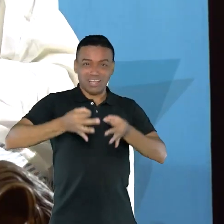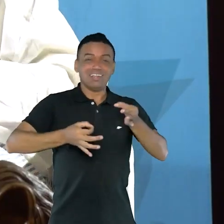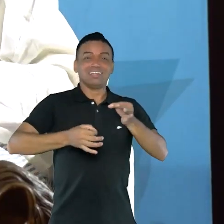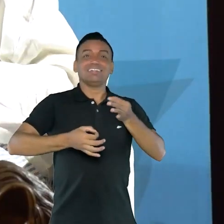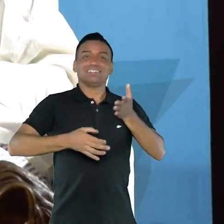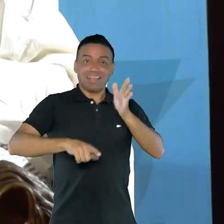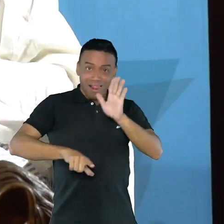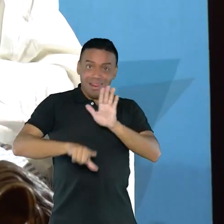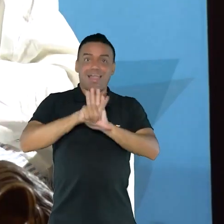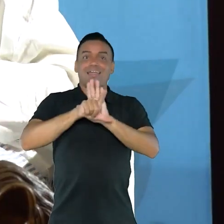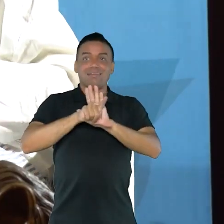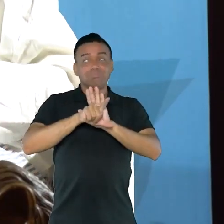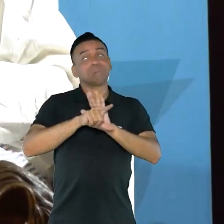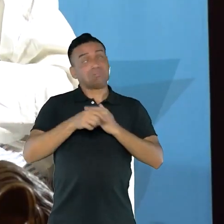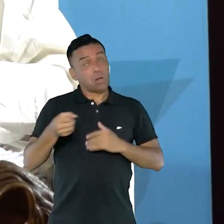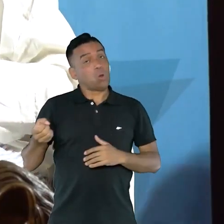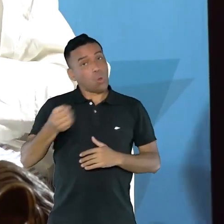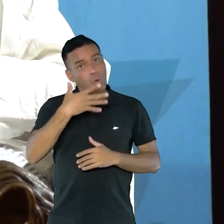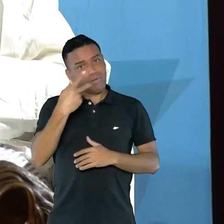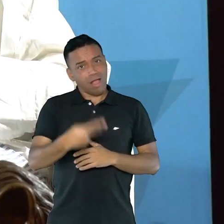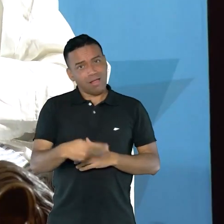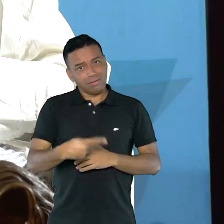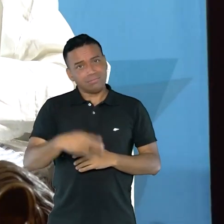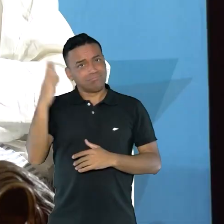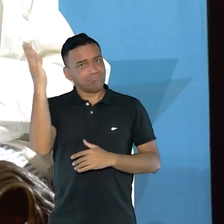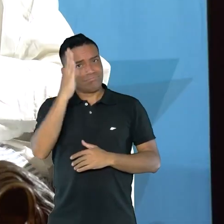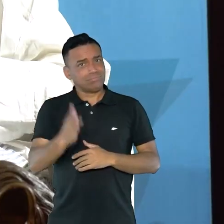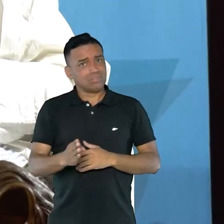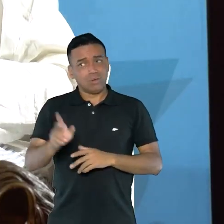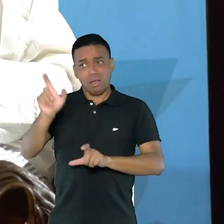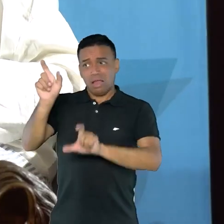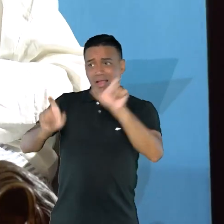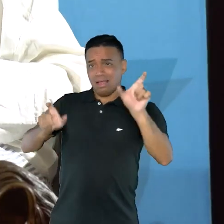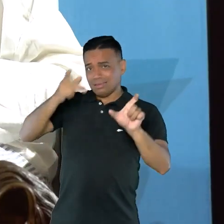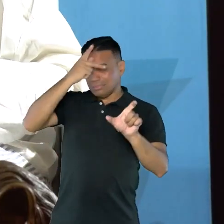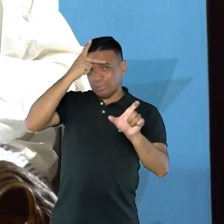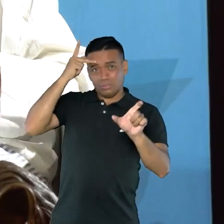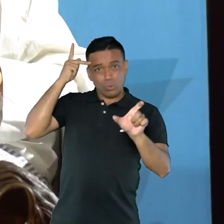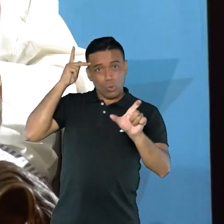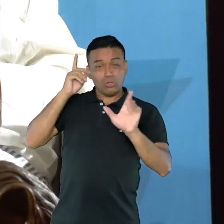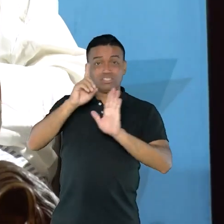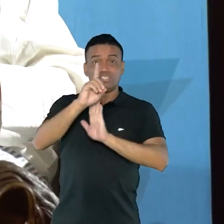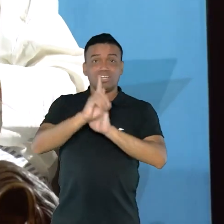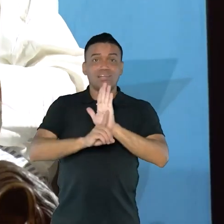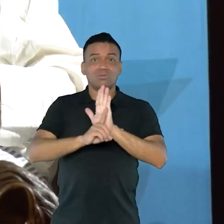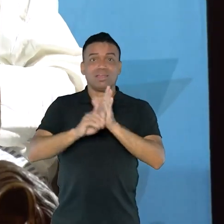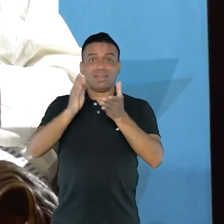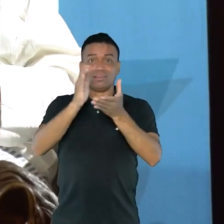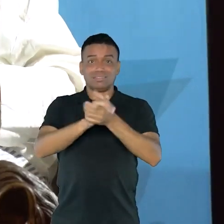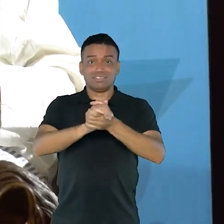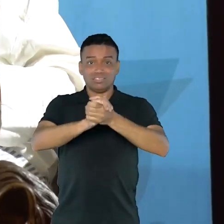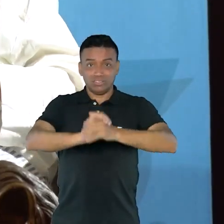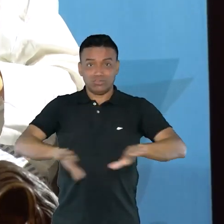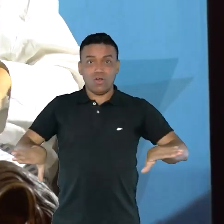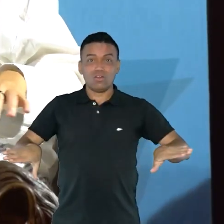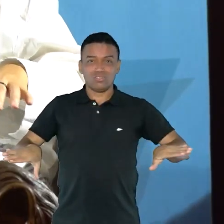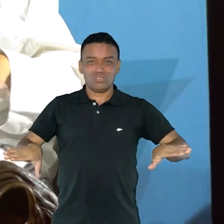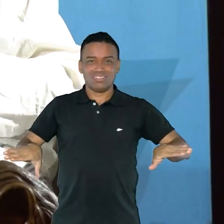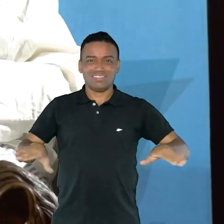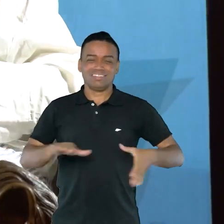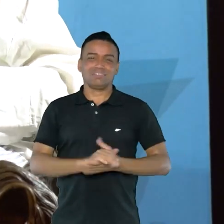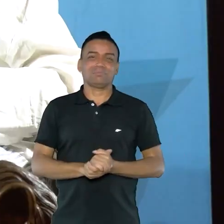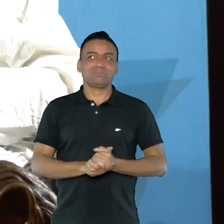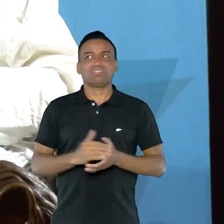é super recente no Brasil que as pessoas tenham o direito, por exemplo, ao divórcio. Então, até